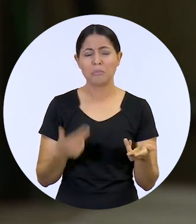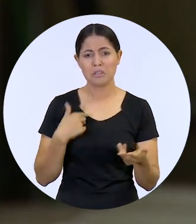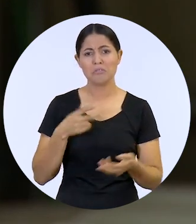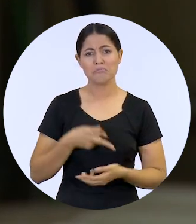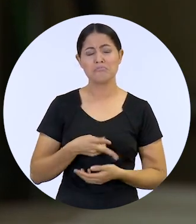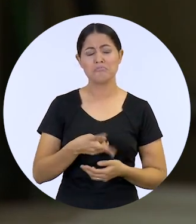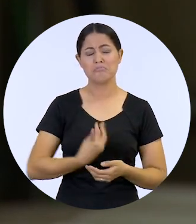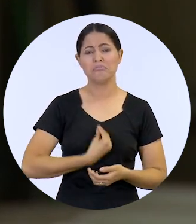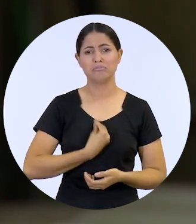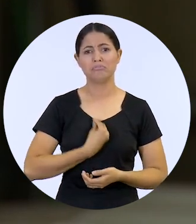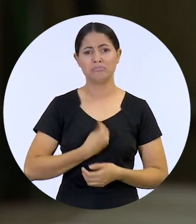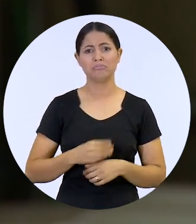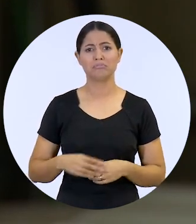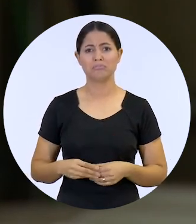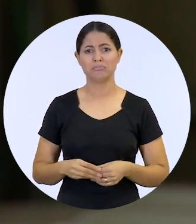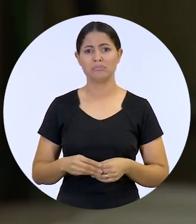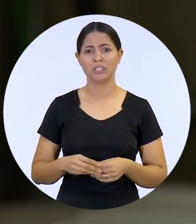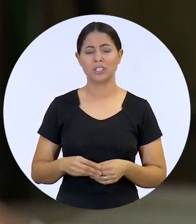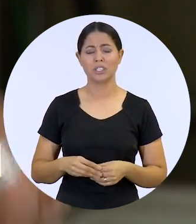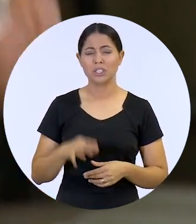E aí estou indo, né?